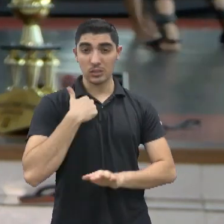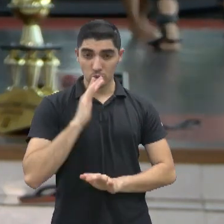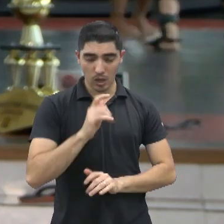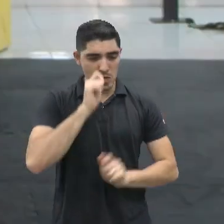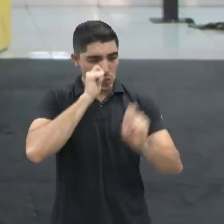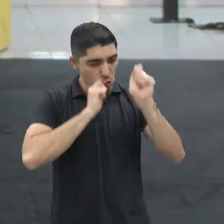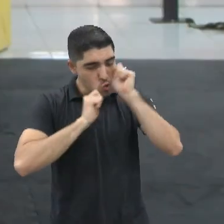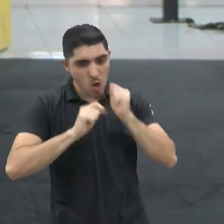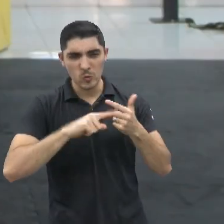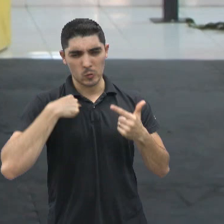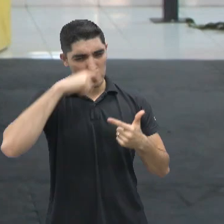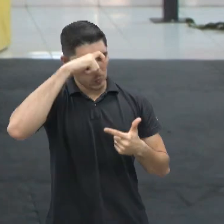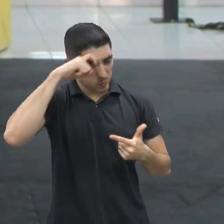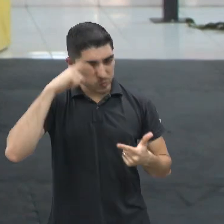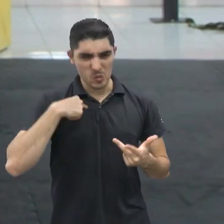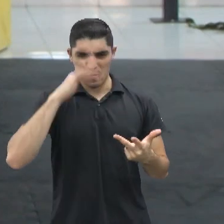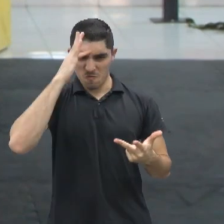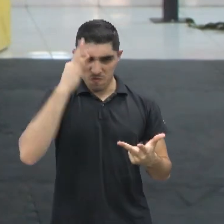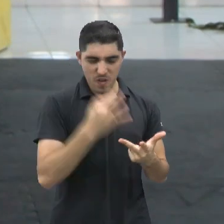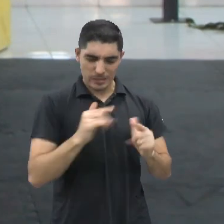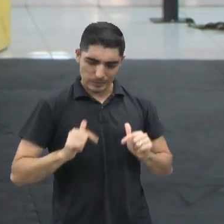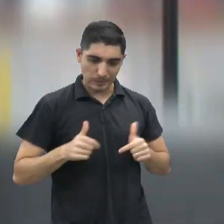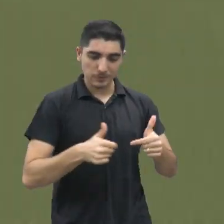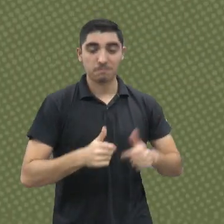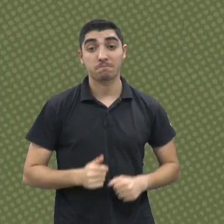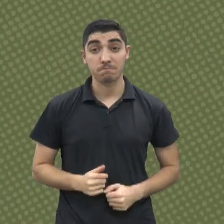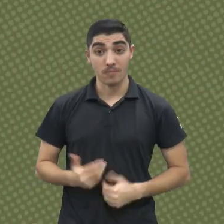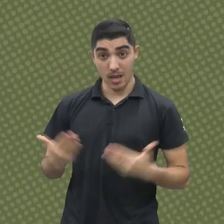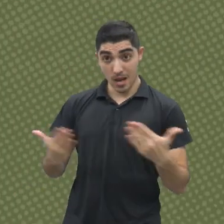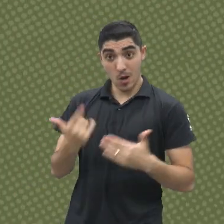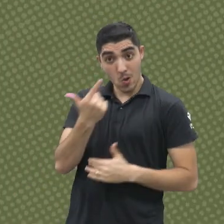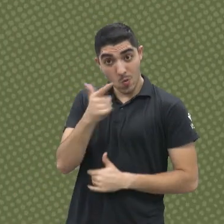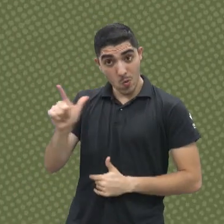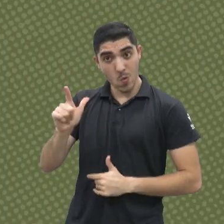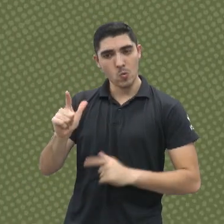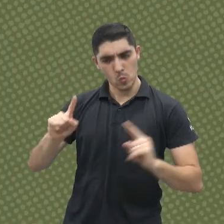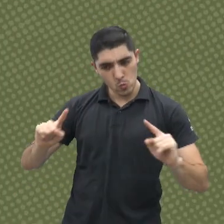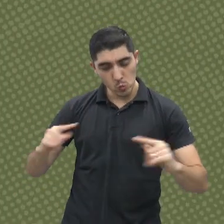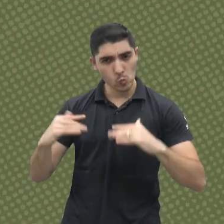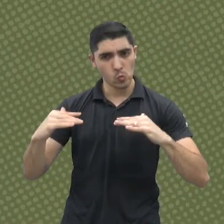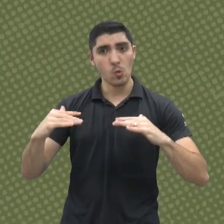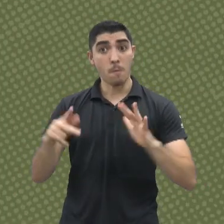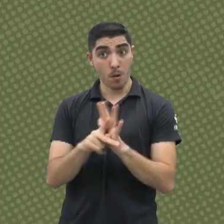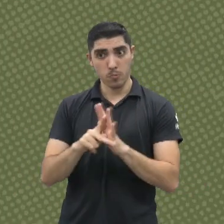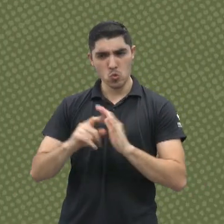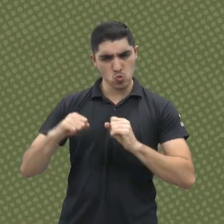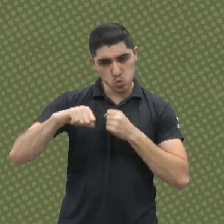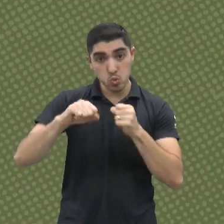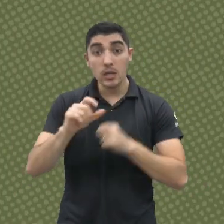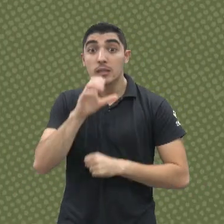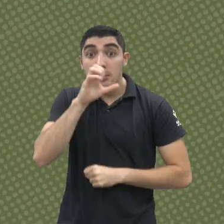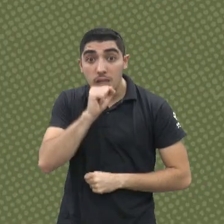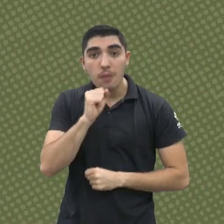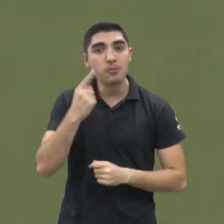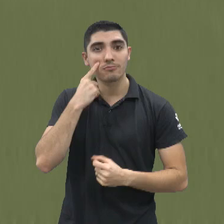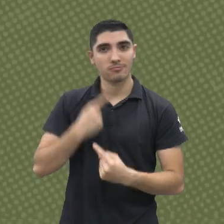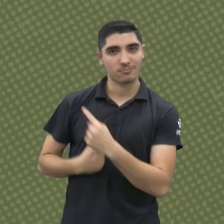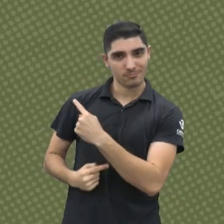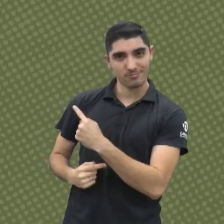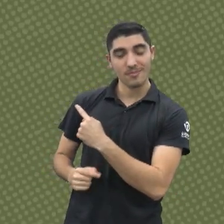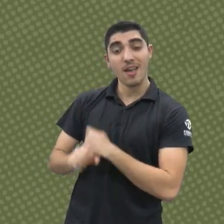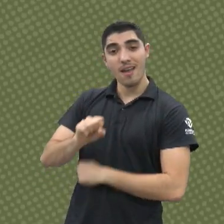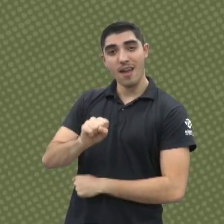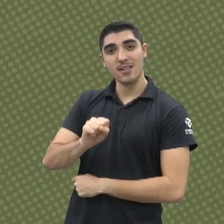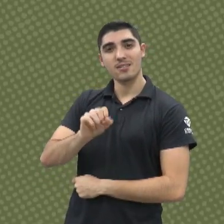para conquistar. O próximo desafio da Renata acontece neste sábado, no SFT Combate,